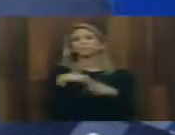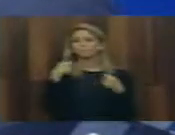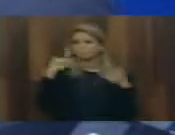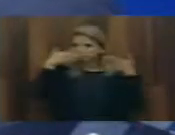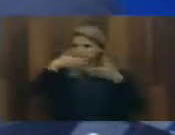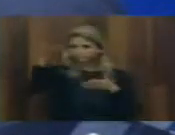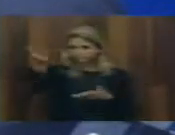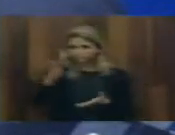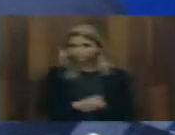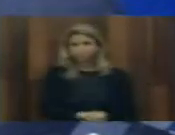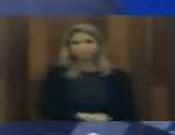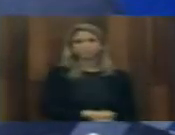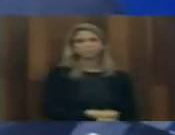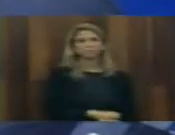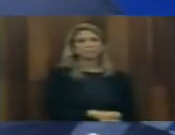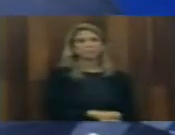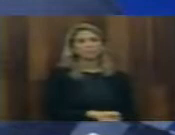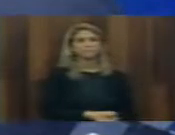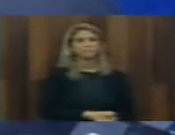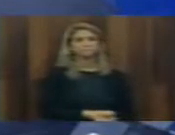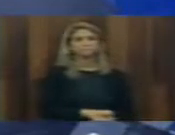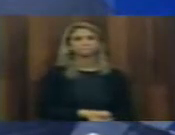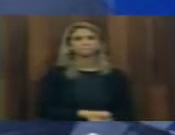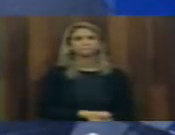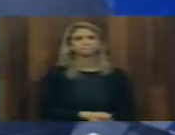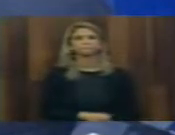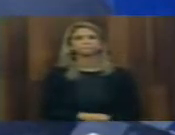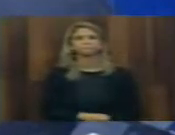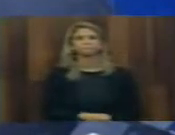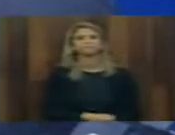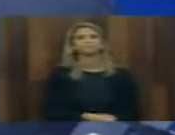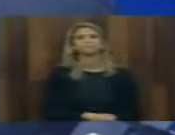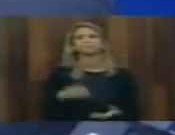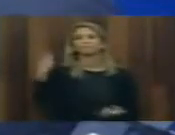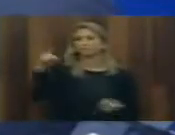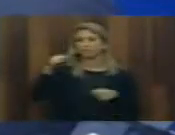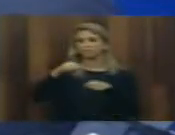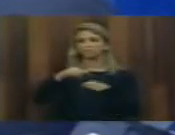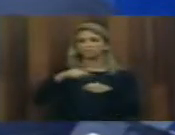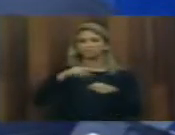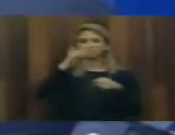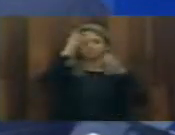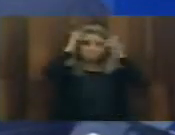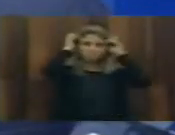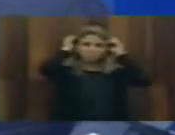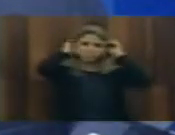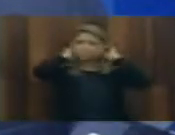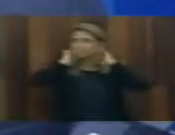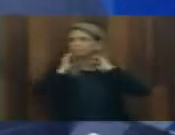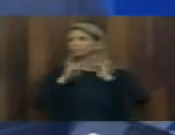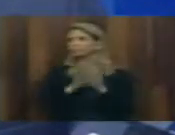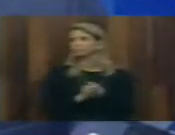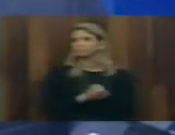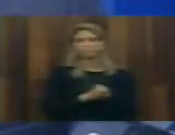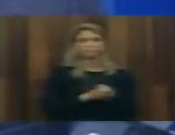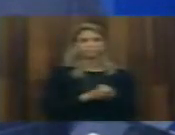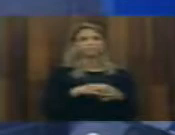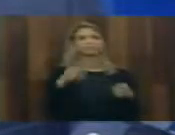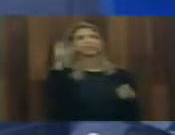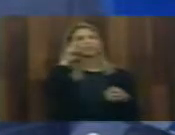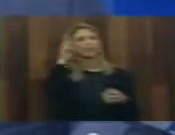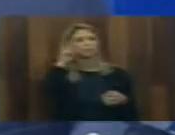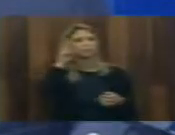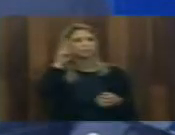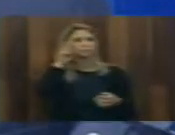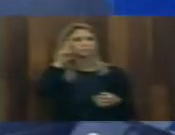sentido, Nenel, que ele estava na sua fala, o tempo dele tinha se acabado, que é a questão dos maquinários da Consercaf, que